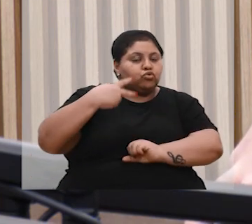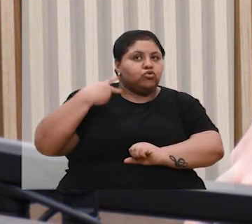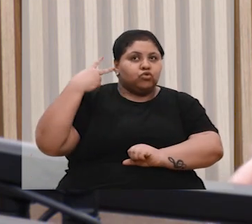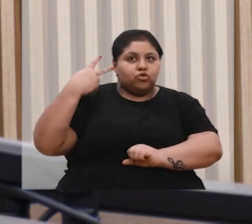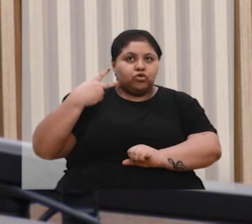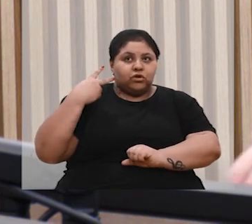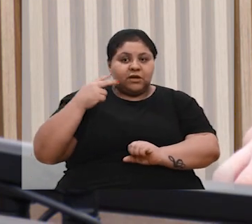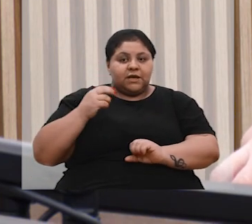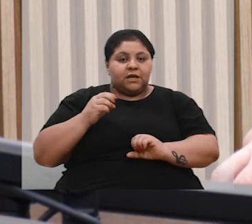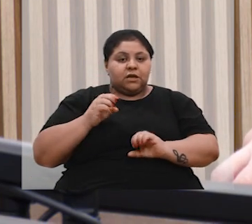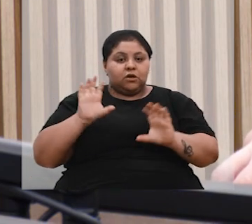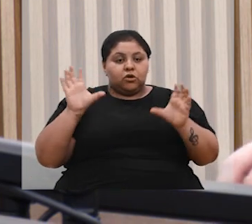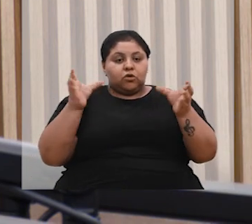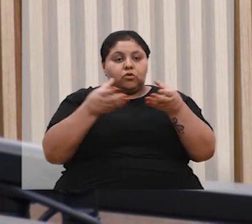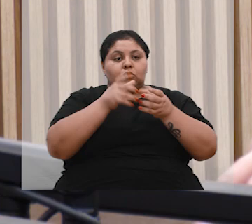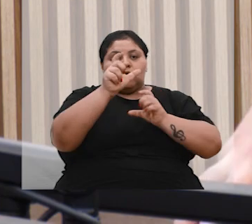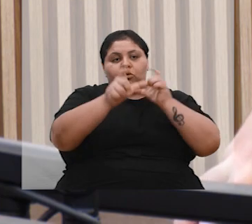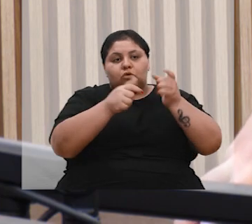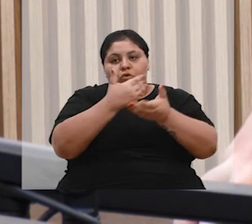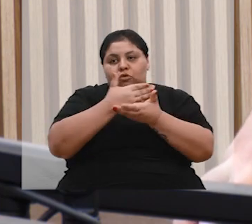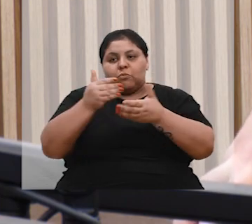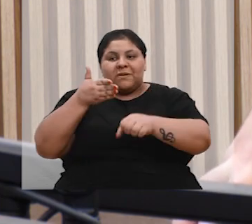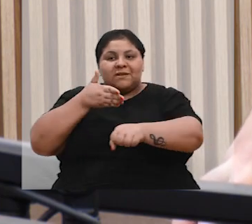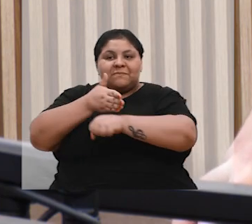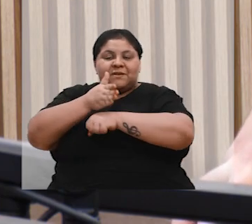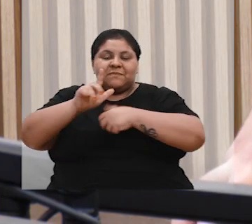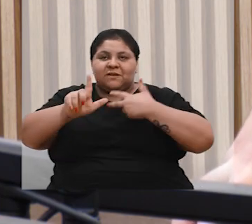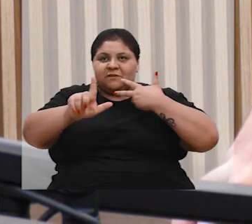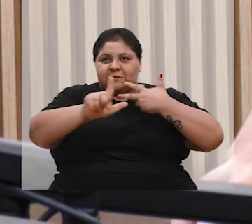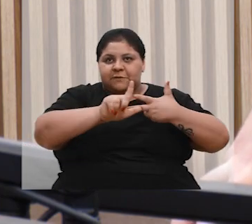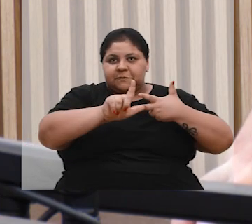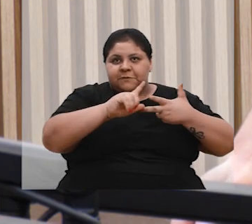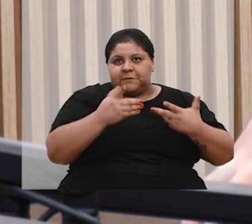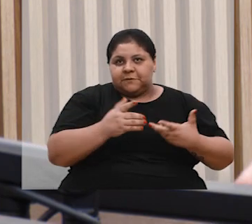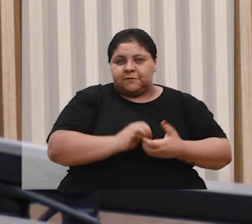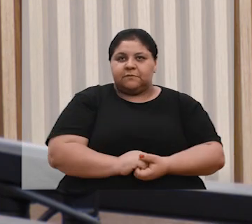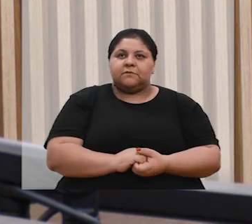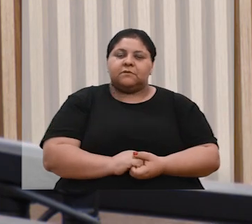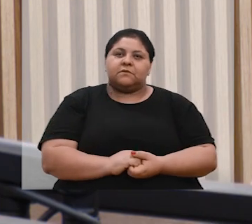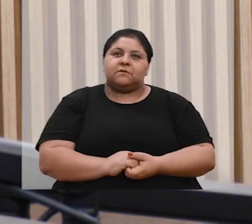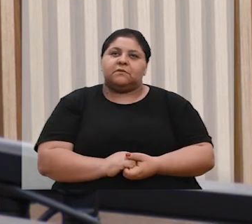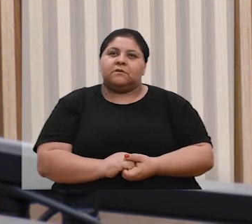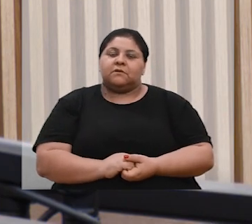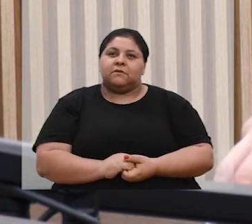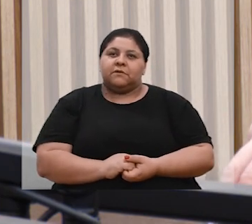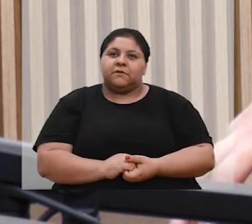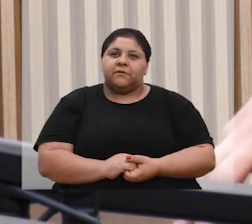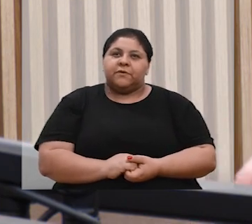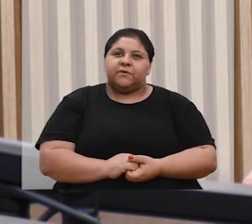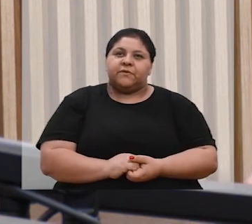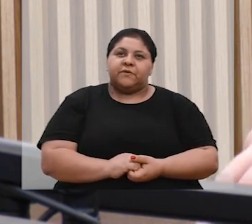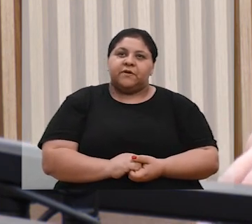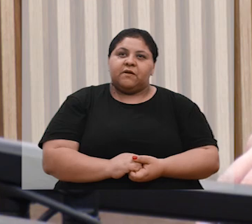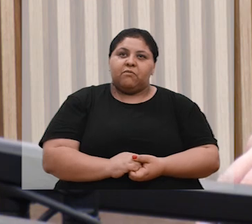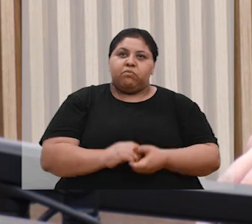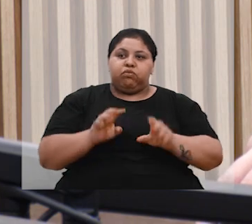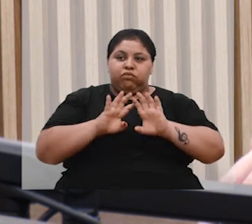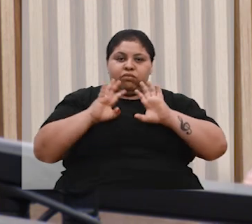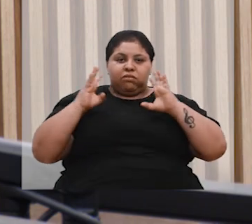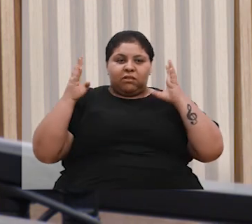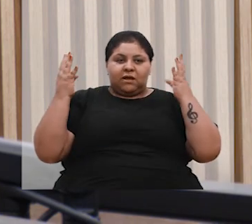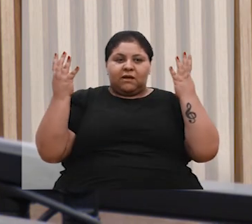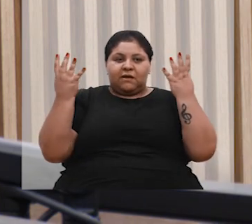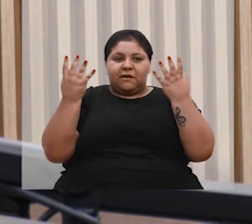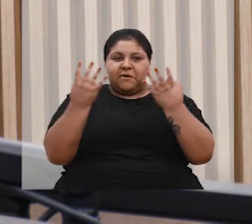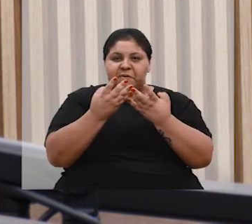vereador, aquele grupo de pessoas começa a participar do Legislativo. Às vezes essa cadeia parece as